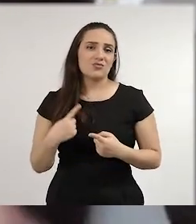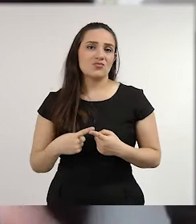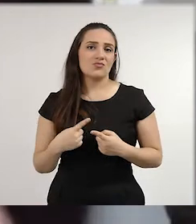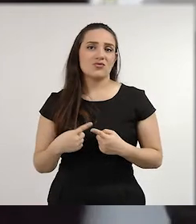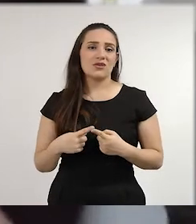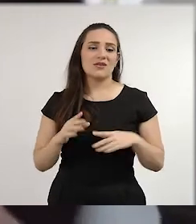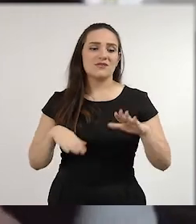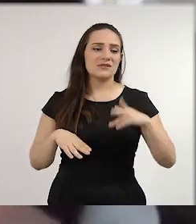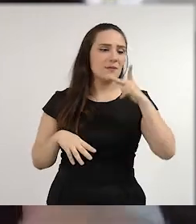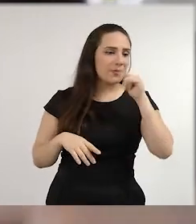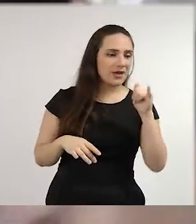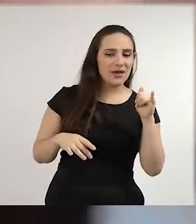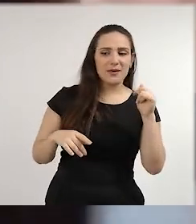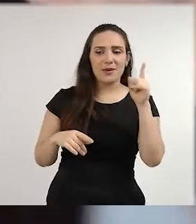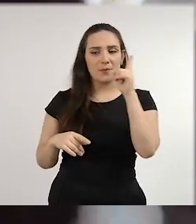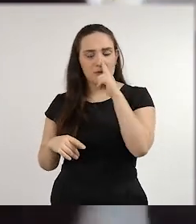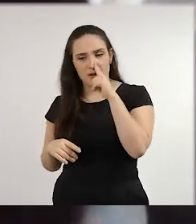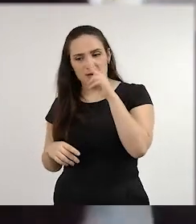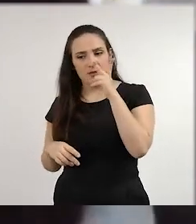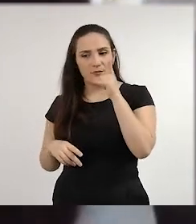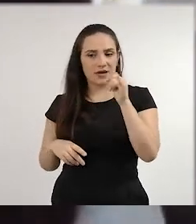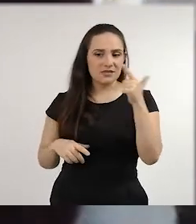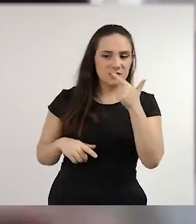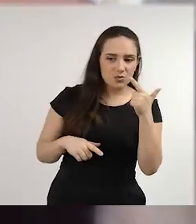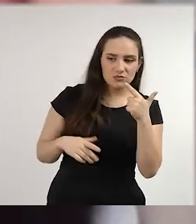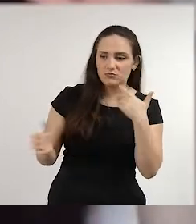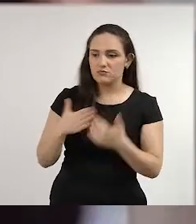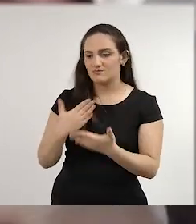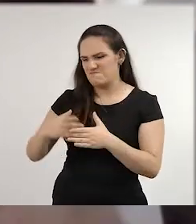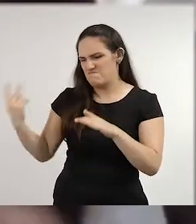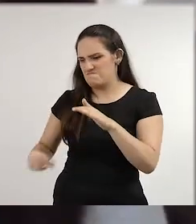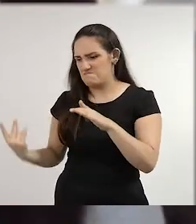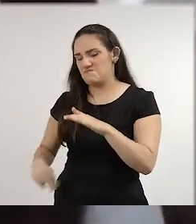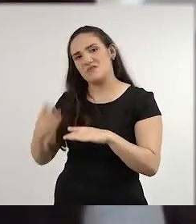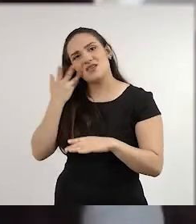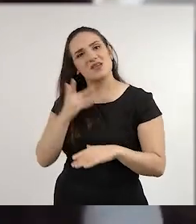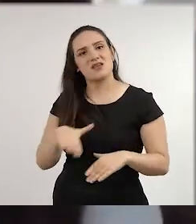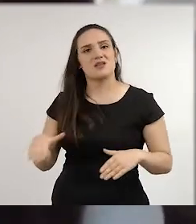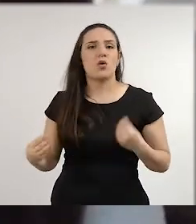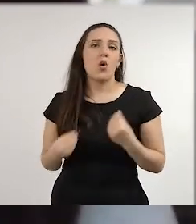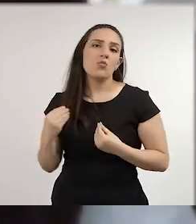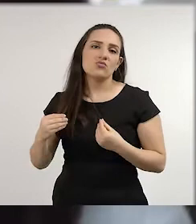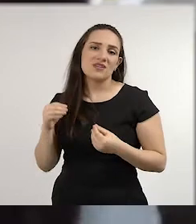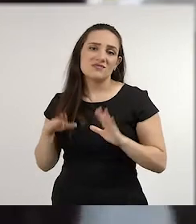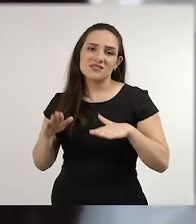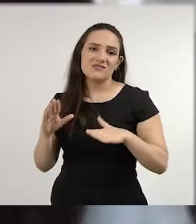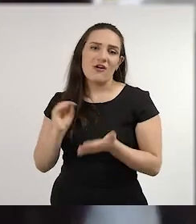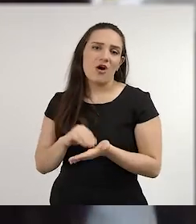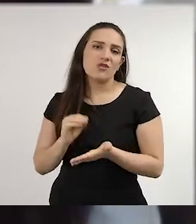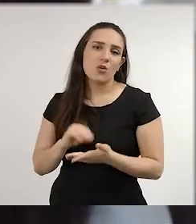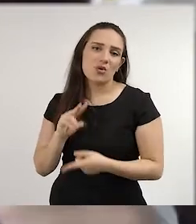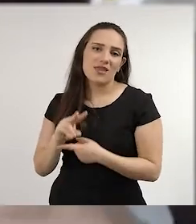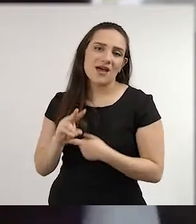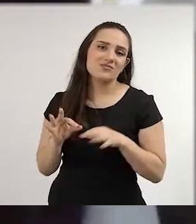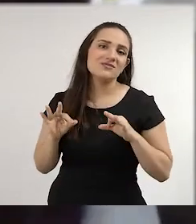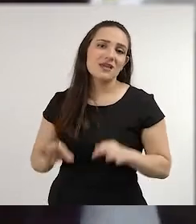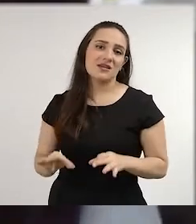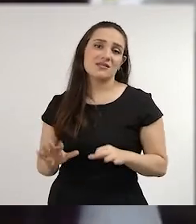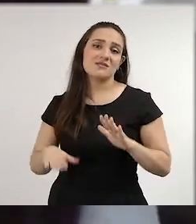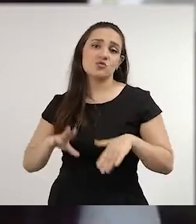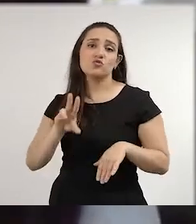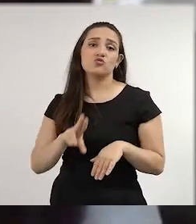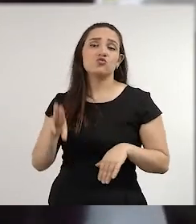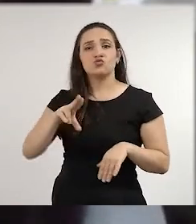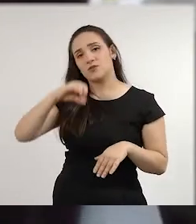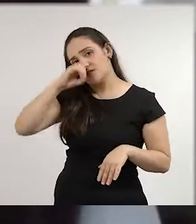pai, se é a mãe, se é o padrasto, não importa quem vai estar alinhando essa criança, às vezes também usa